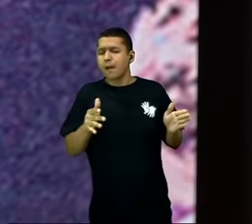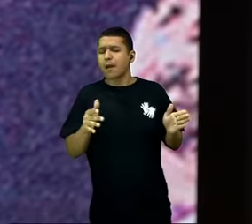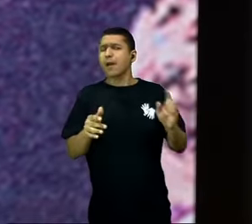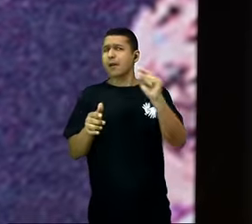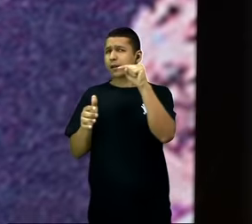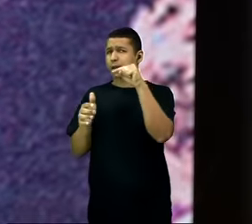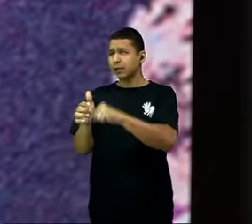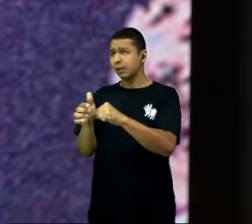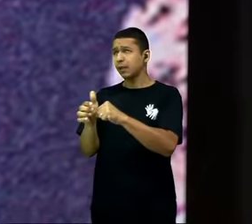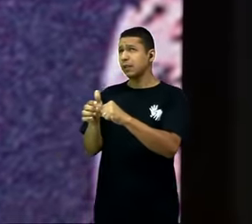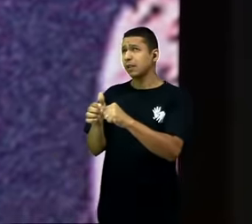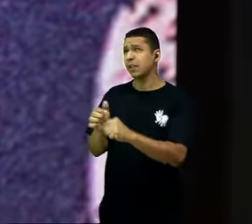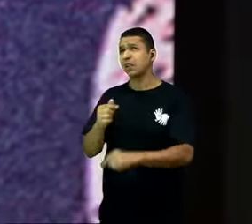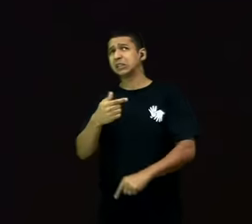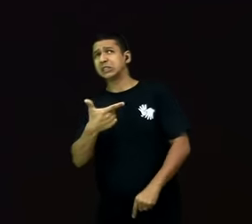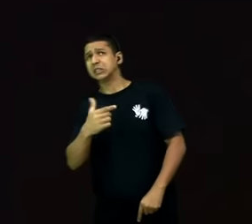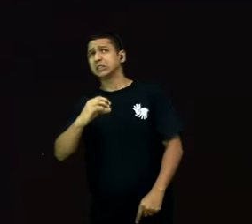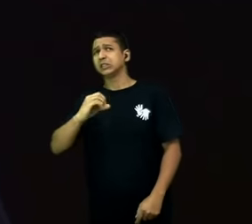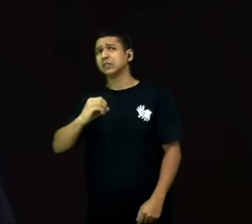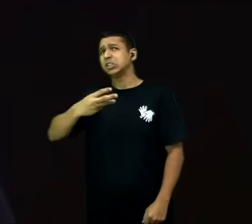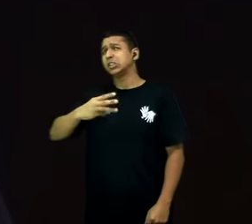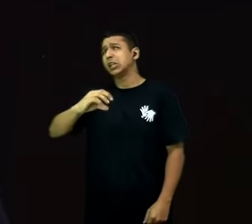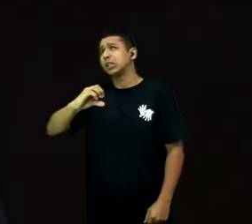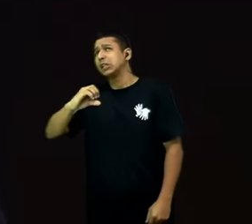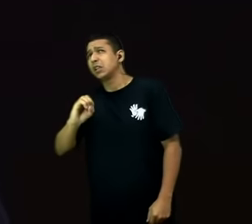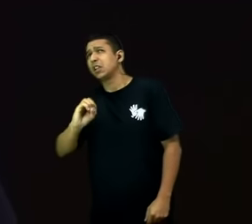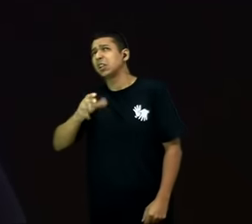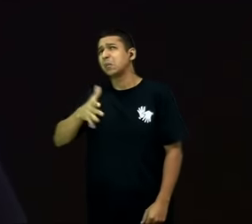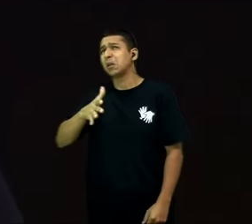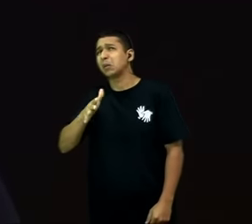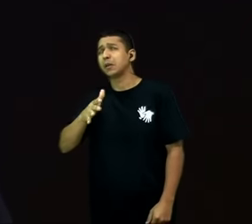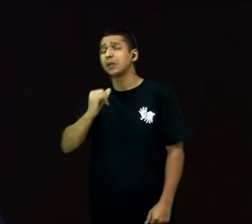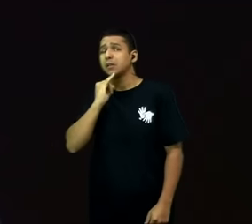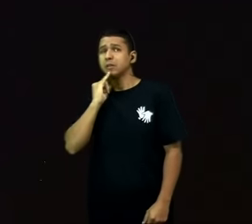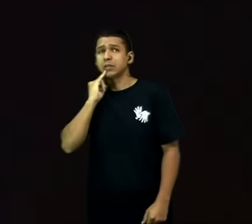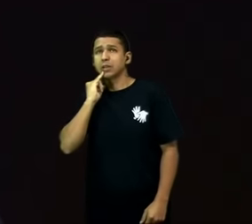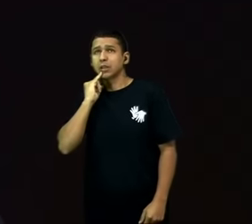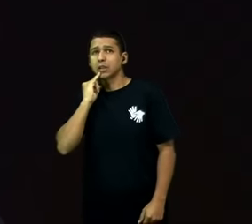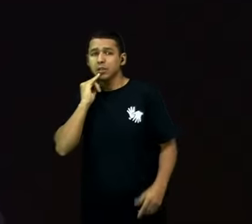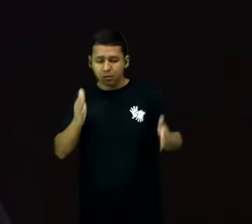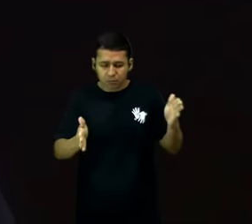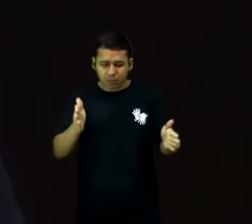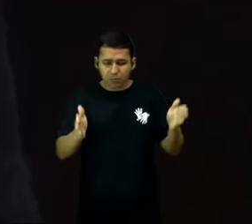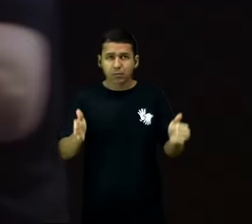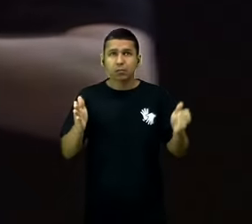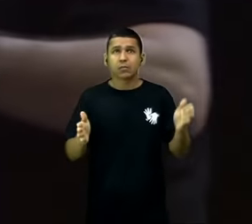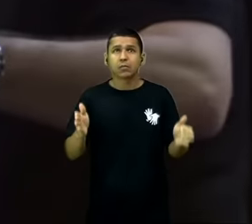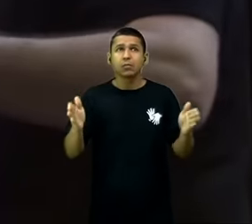tem uma menção de Abraão se relacionando com Deus e com Isaac junto.